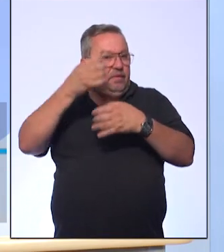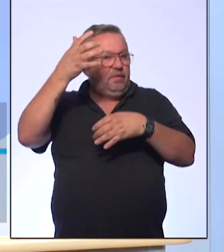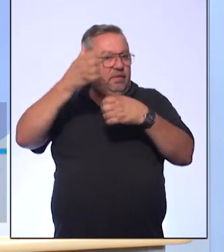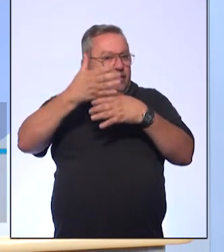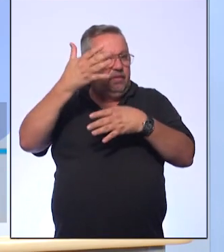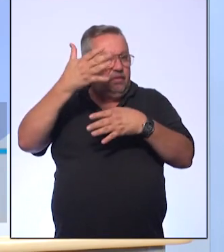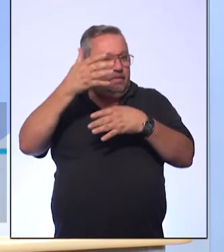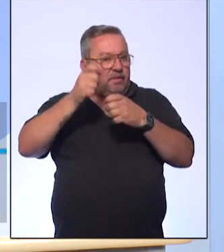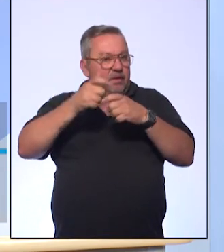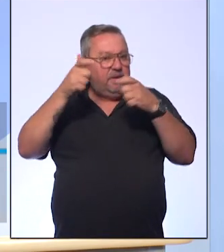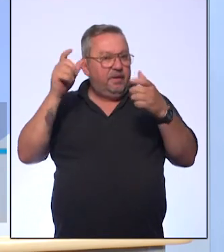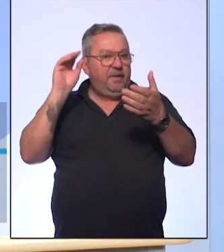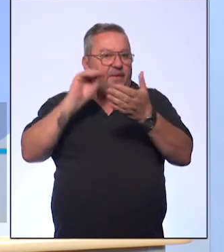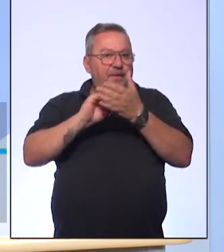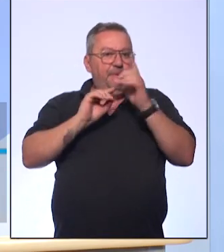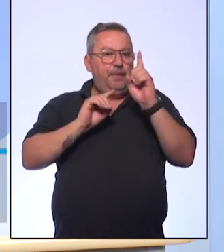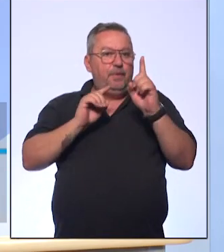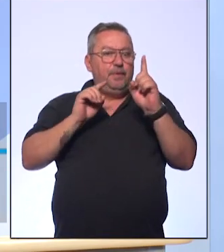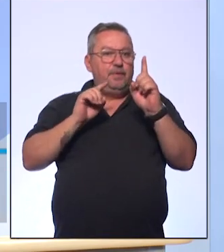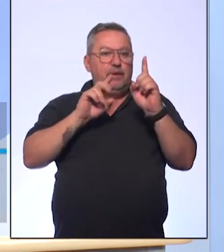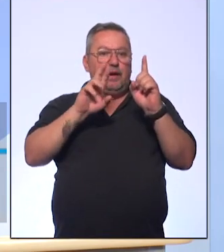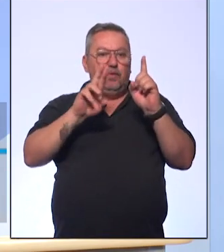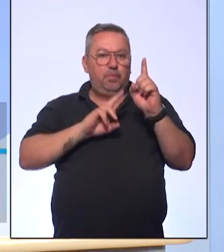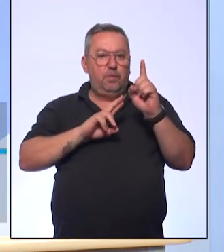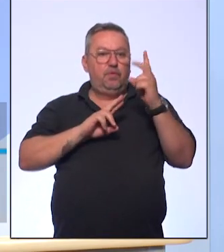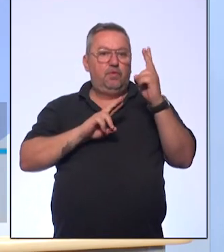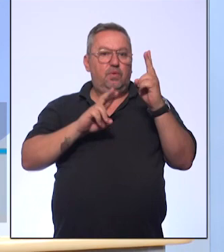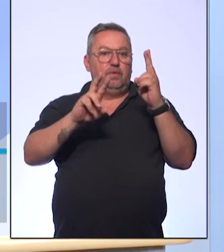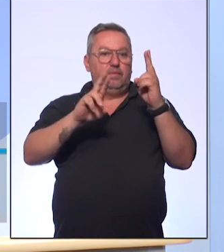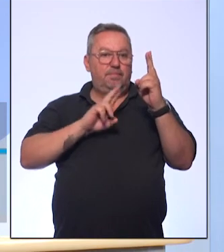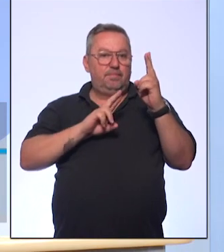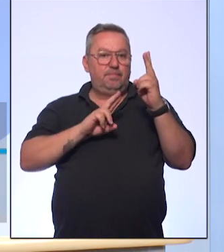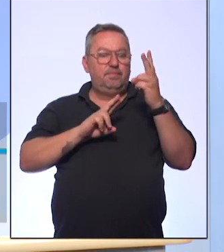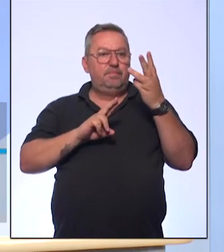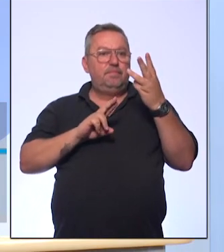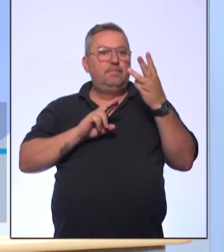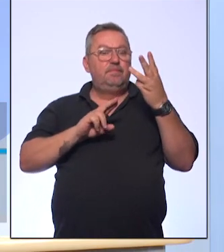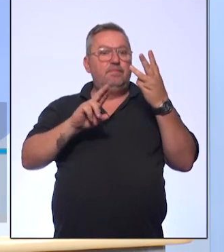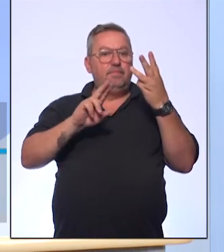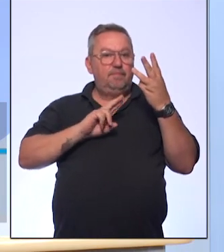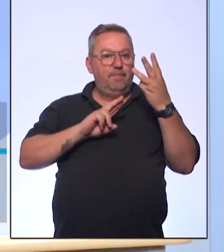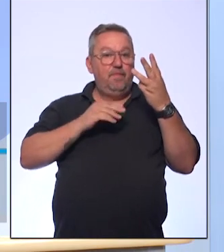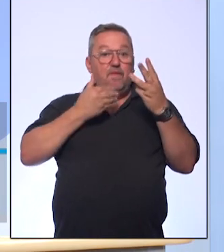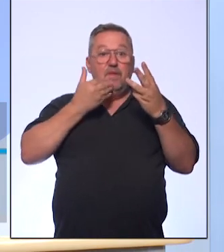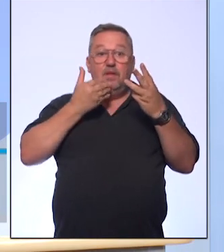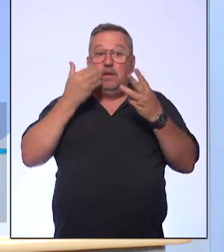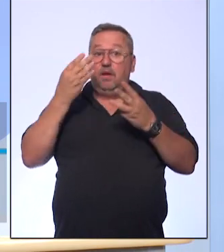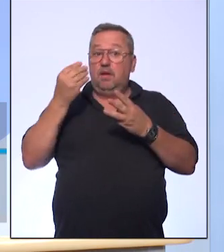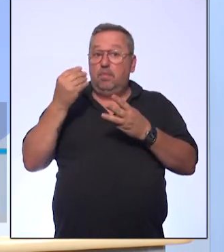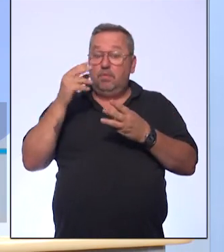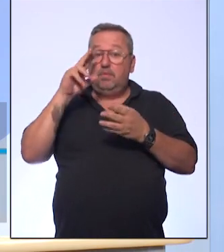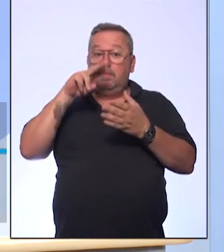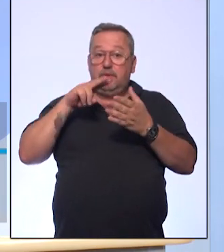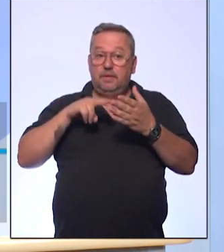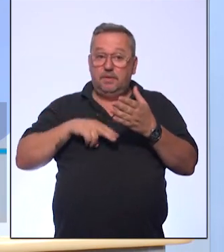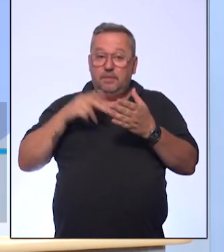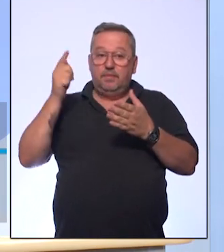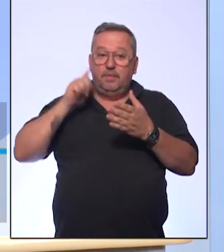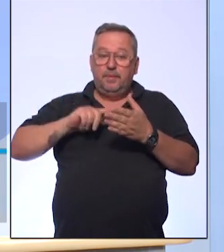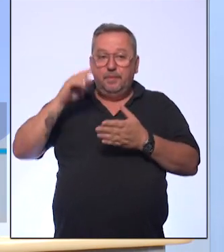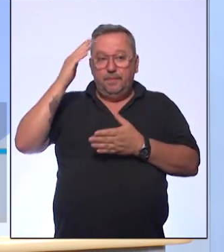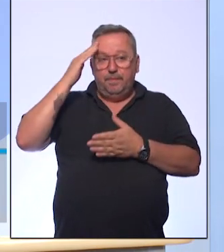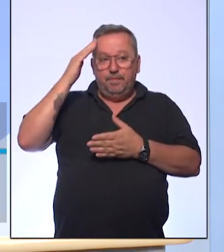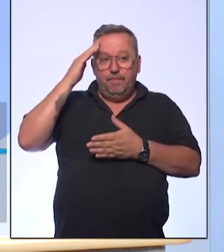chat, a maioria coloca 1 responde, 2 responde, 3 responde. Isso facilita muito o entendimento,